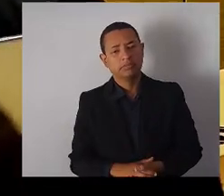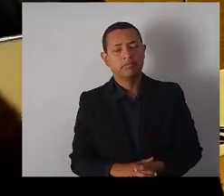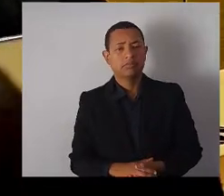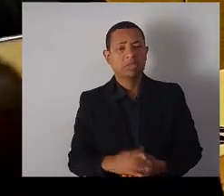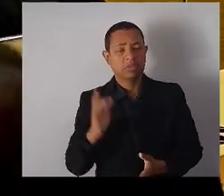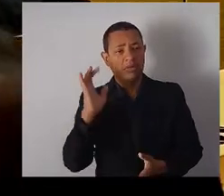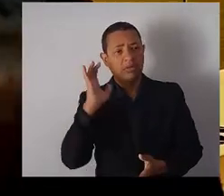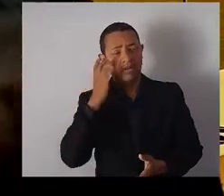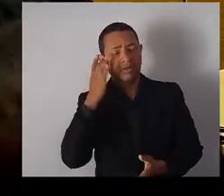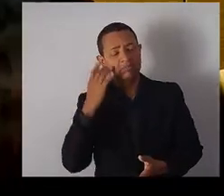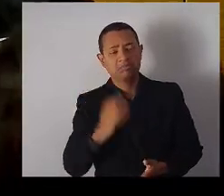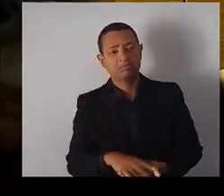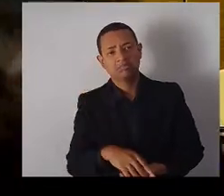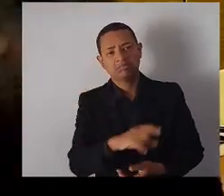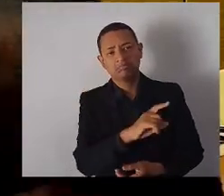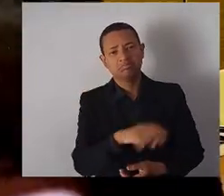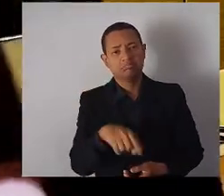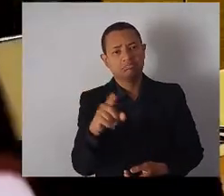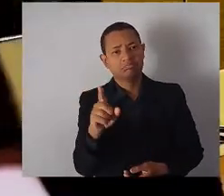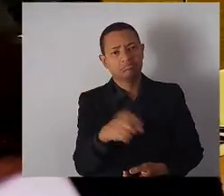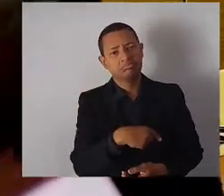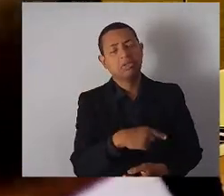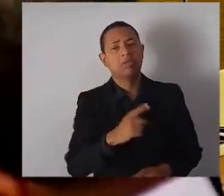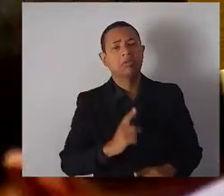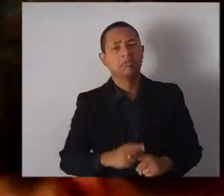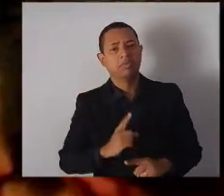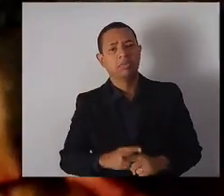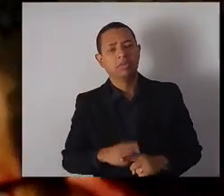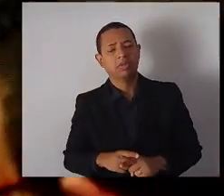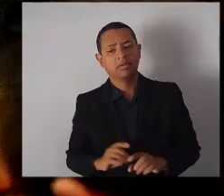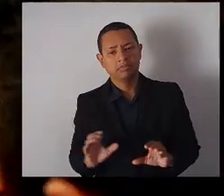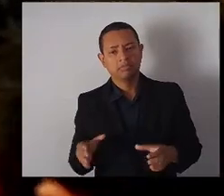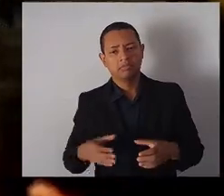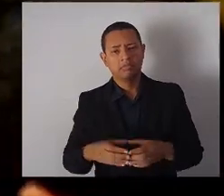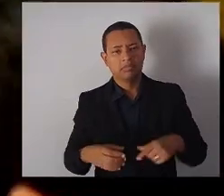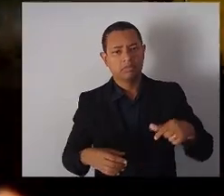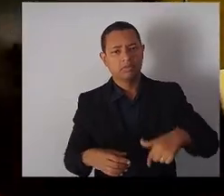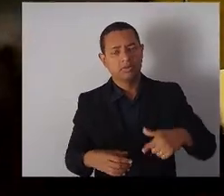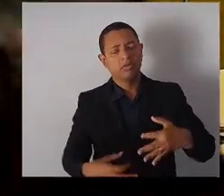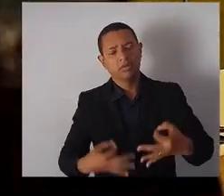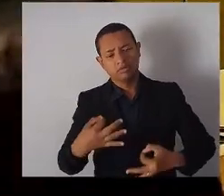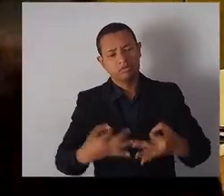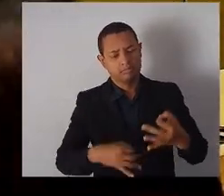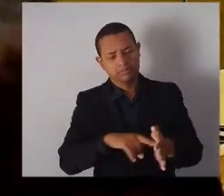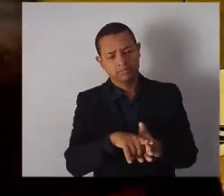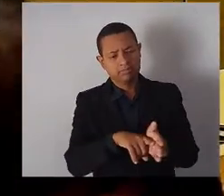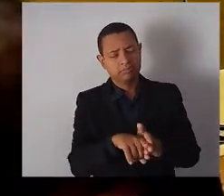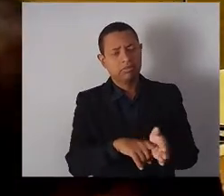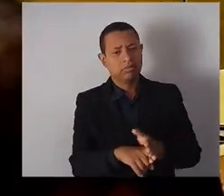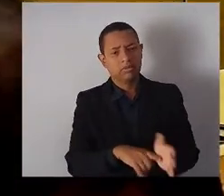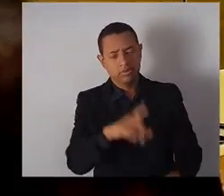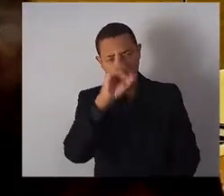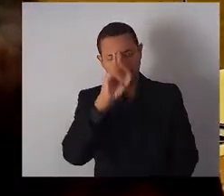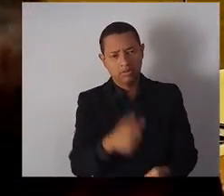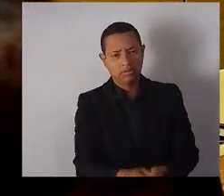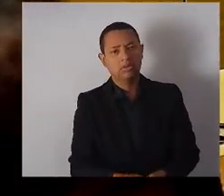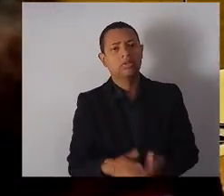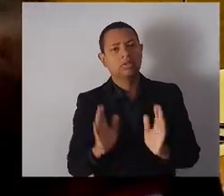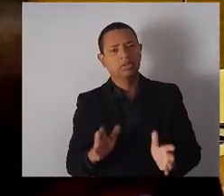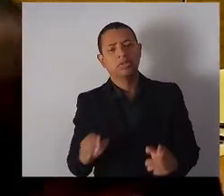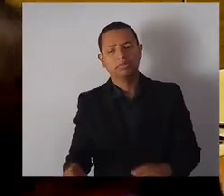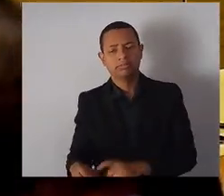sem resolução do mérito, até porque a corte já enfrentou os fatos veiculados por ocasião da ação de